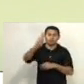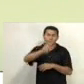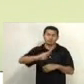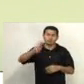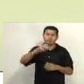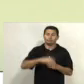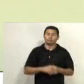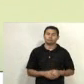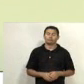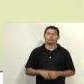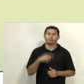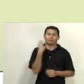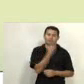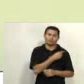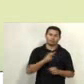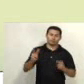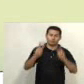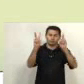utilizar